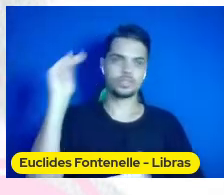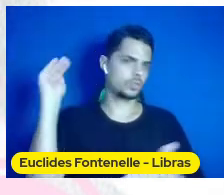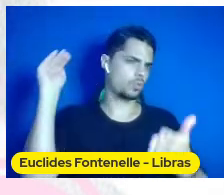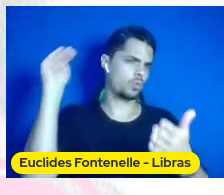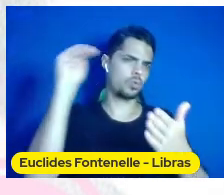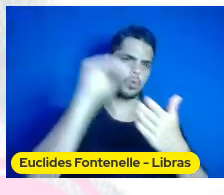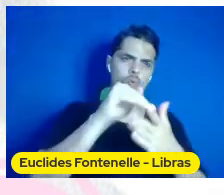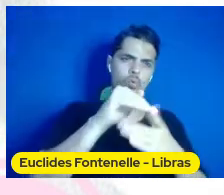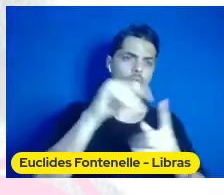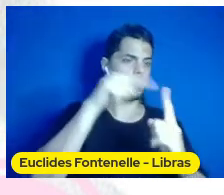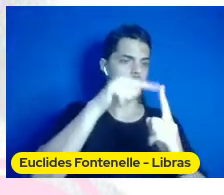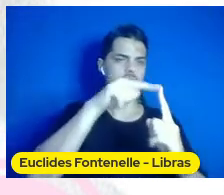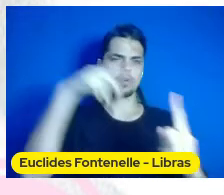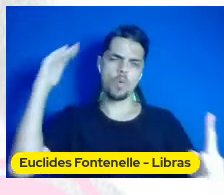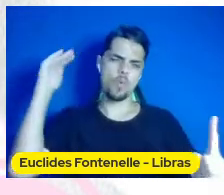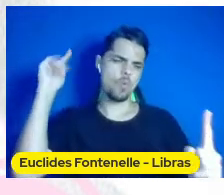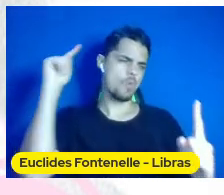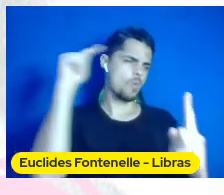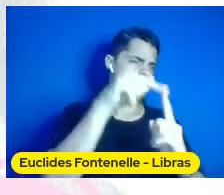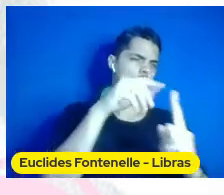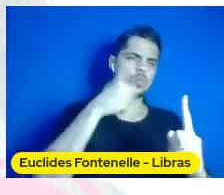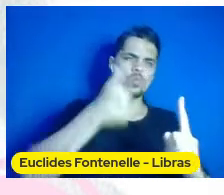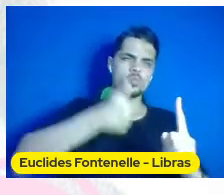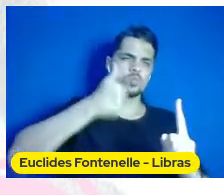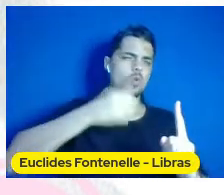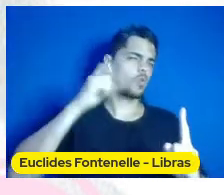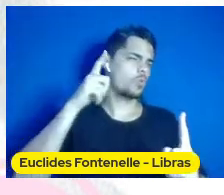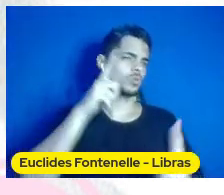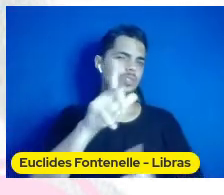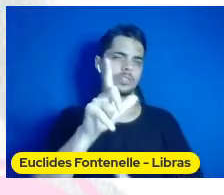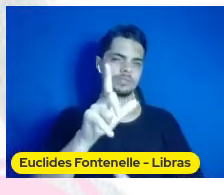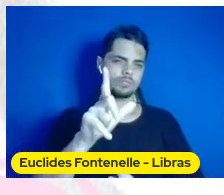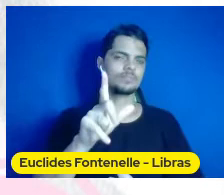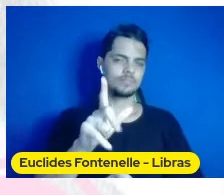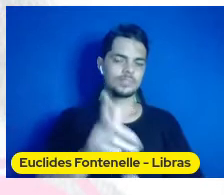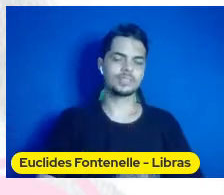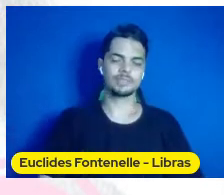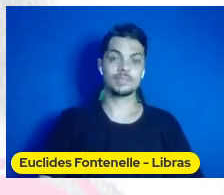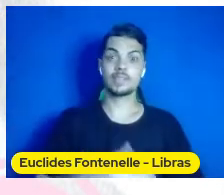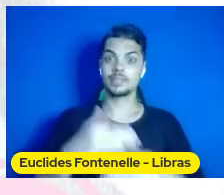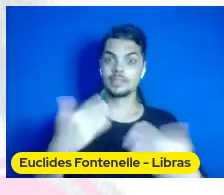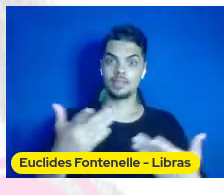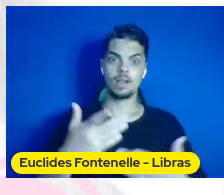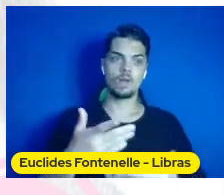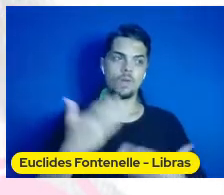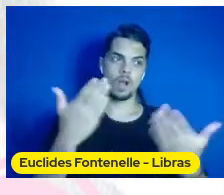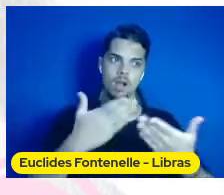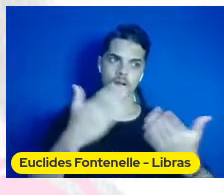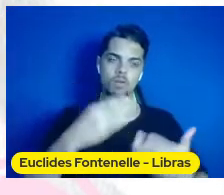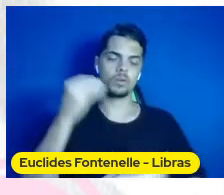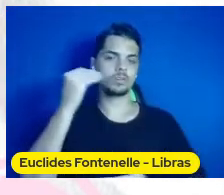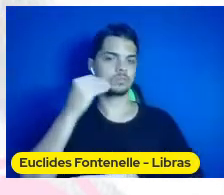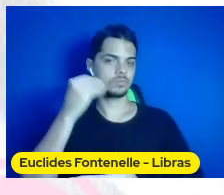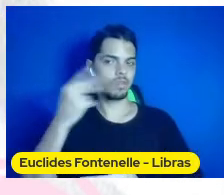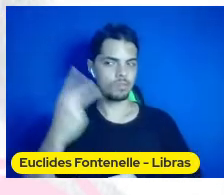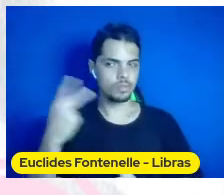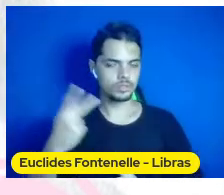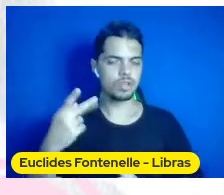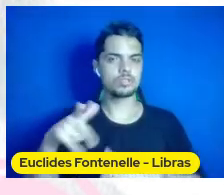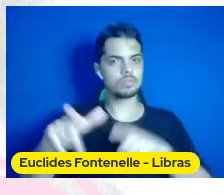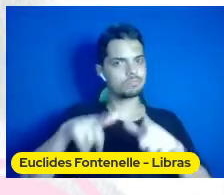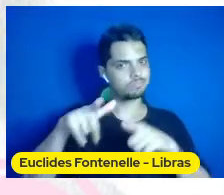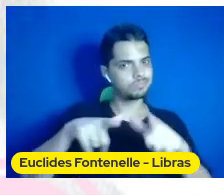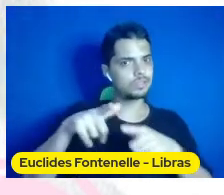gente está tentando agora a segunda parte do filme, já que a